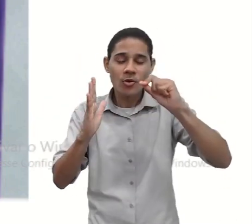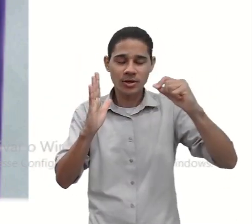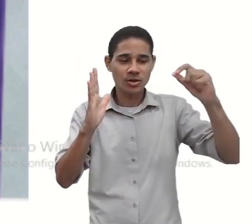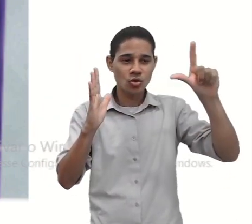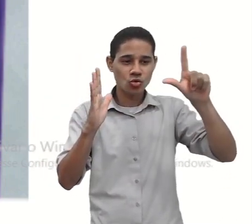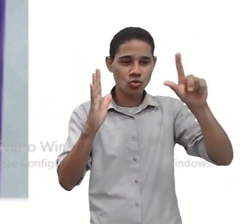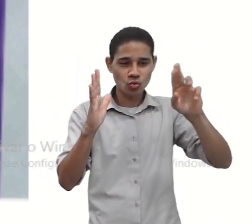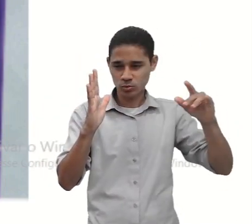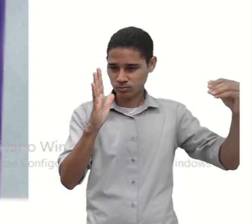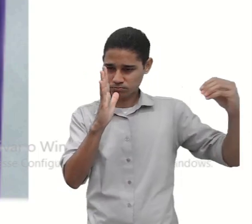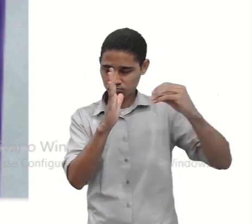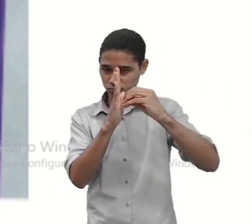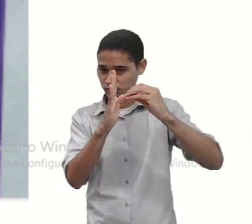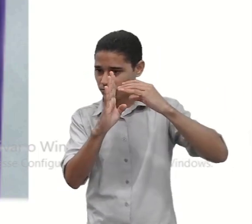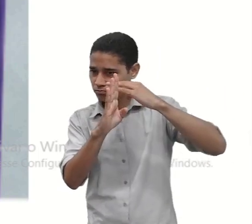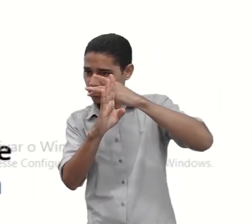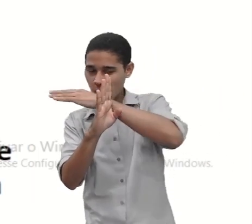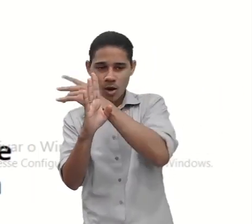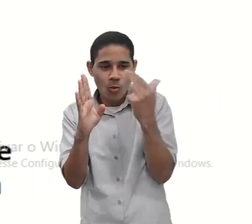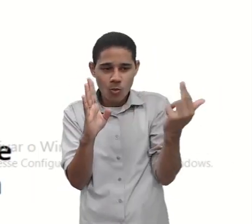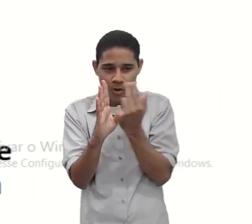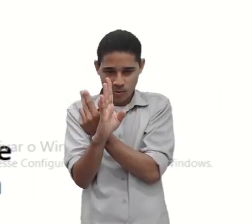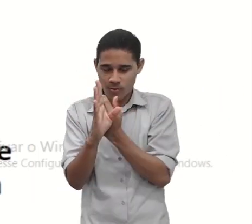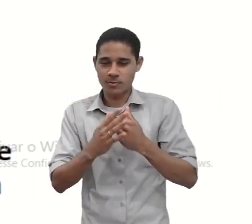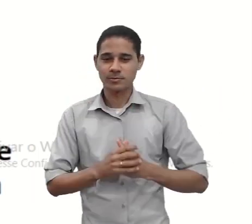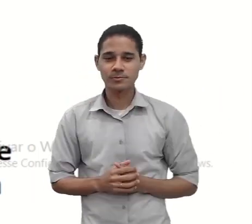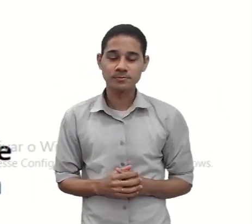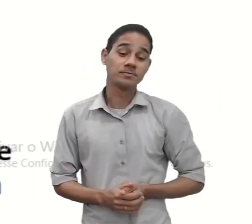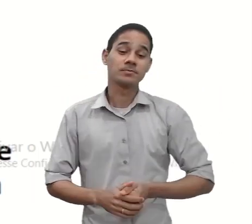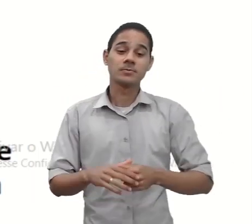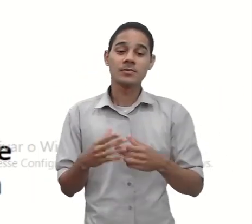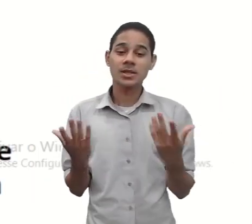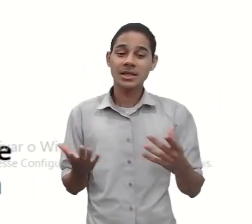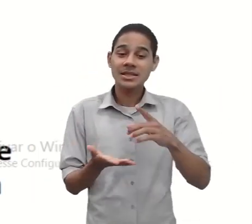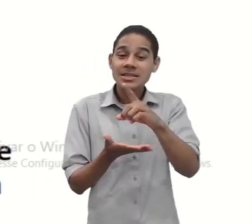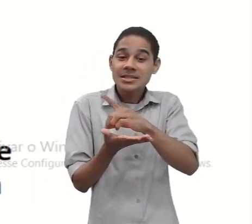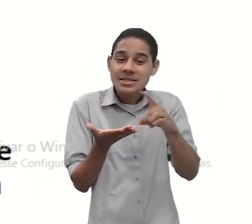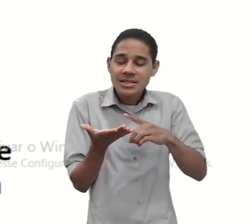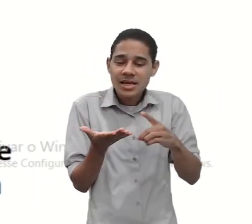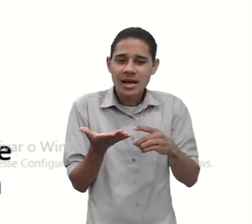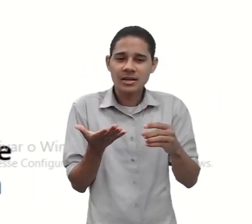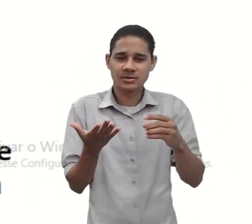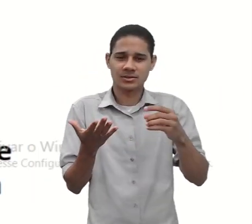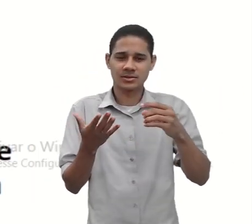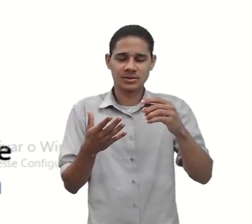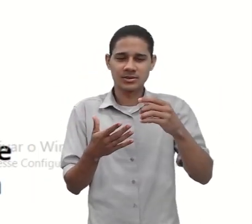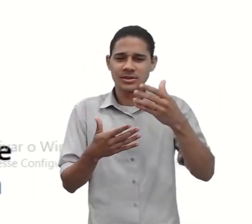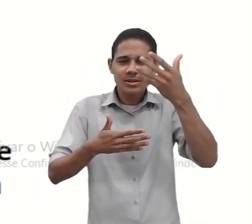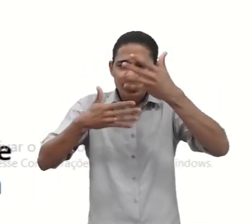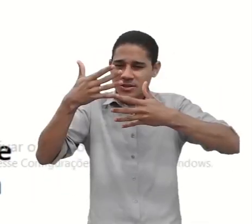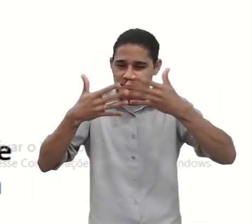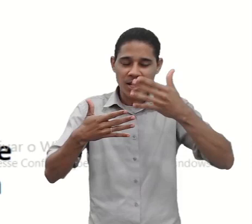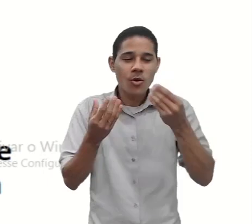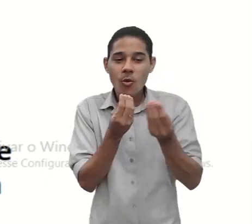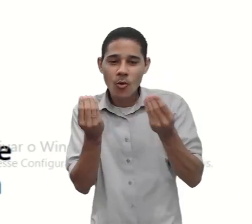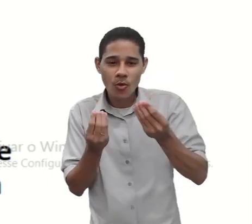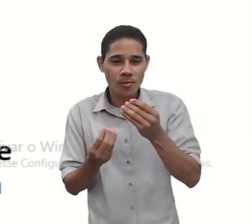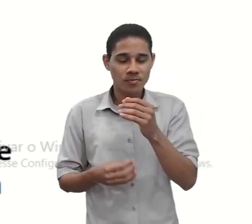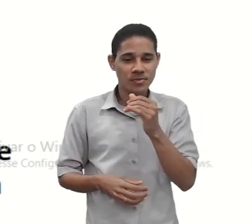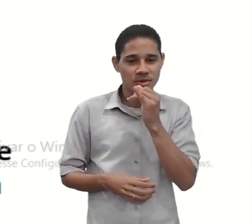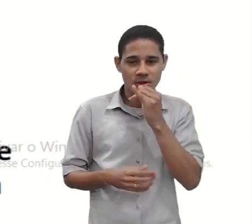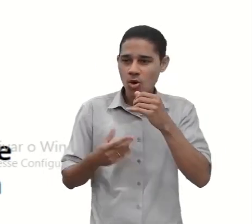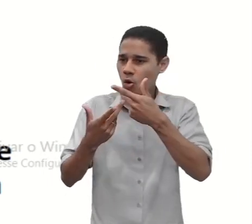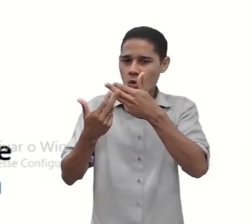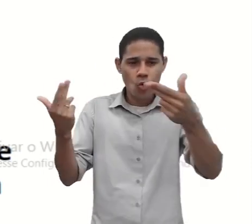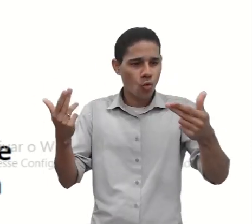luz de forma integral. No design, a transparência refere-se ao grau de opacidade de um elemento